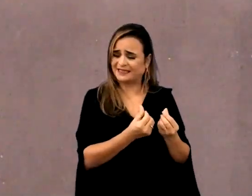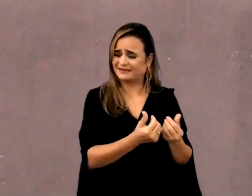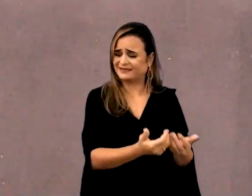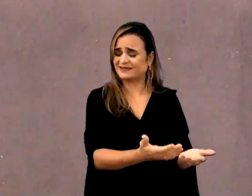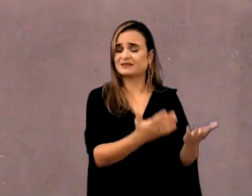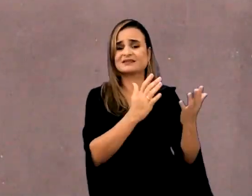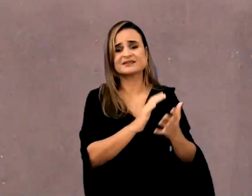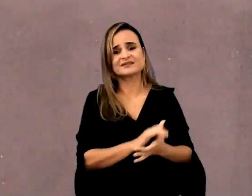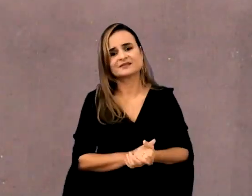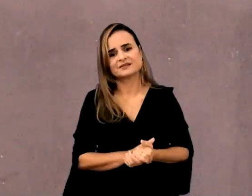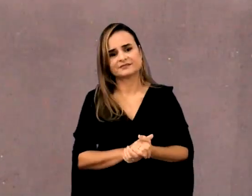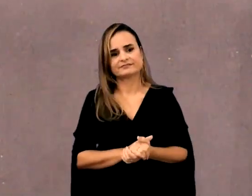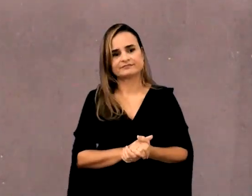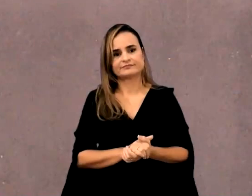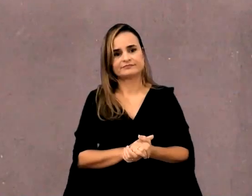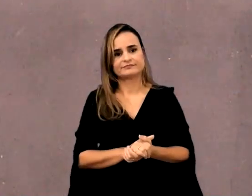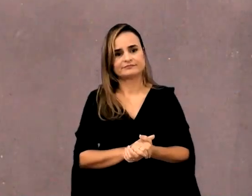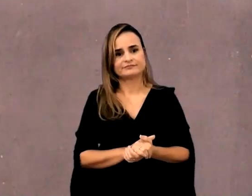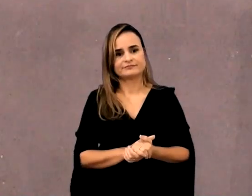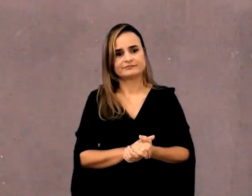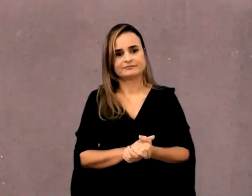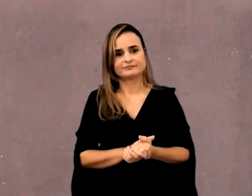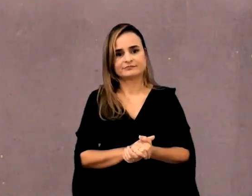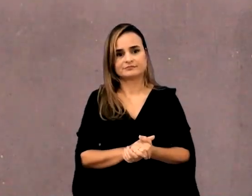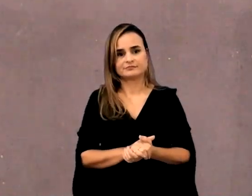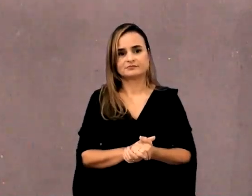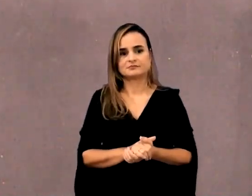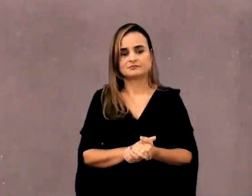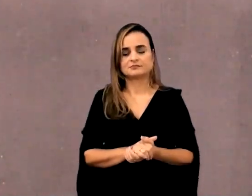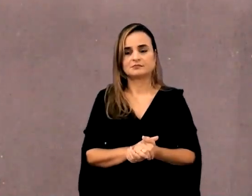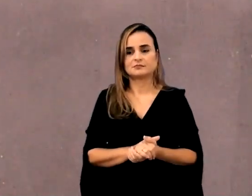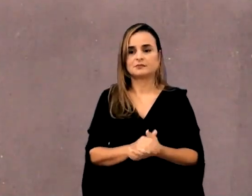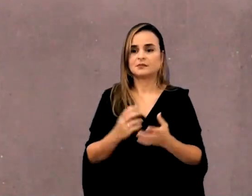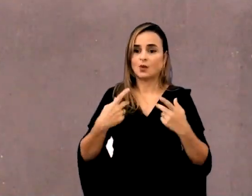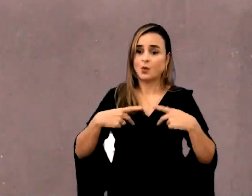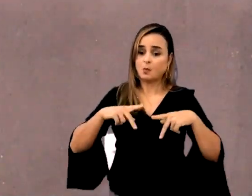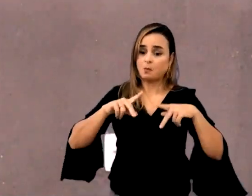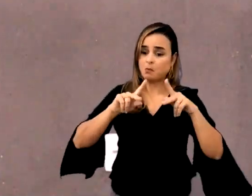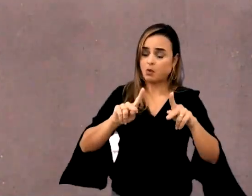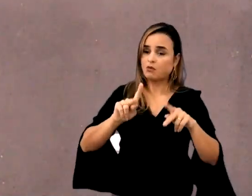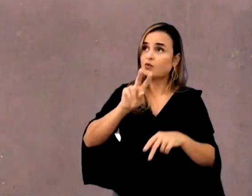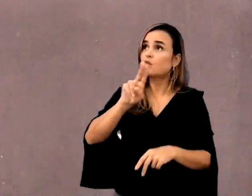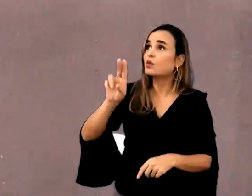Então, se o meu povo, que se chama pelo meu nome,